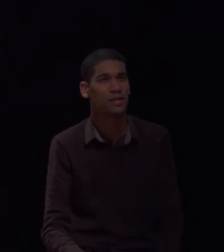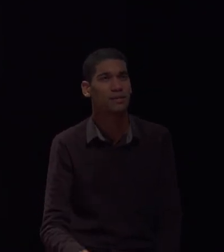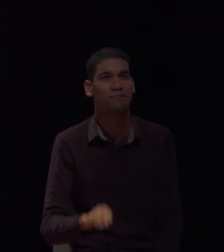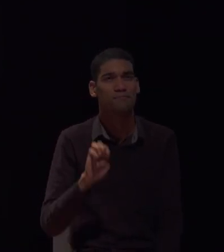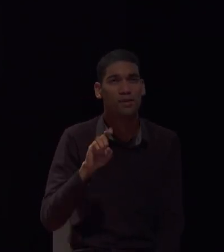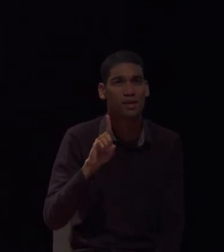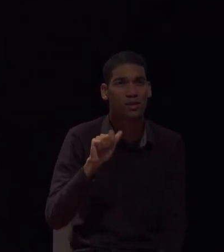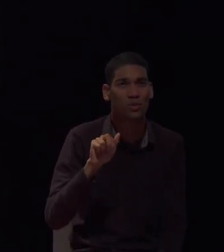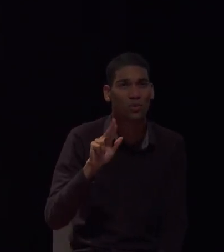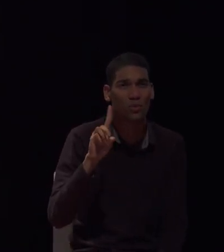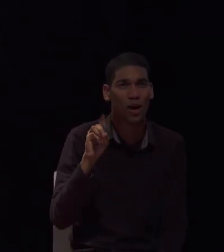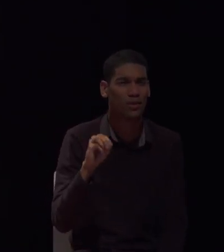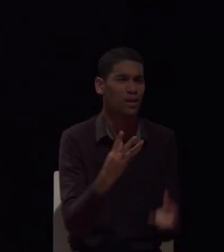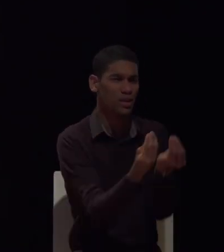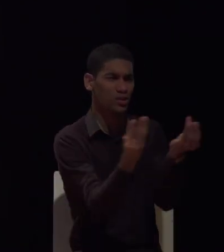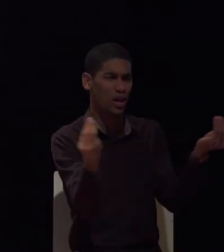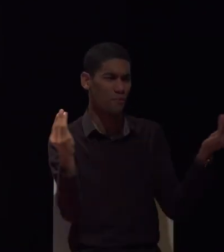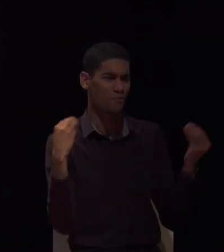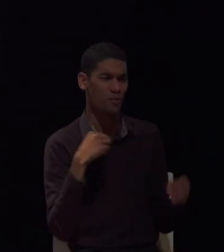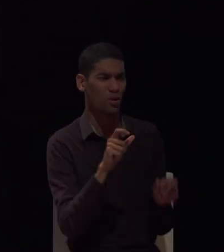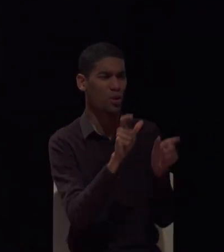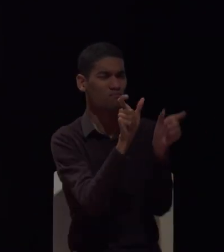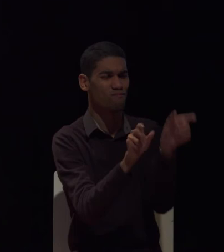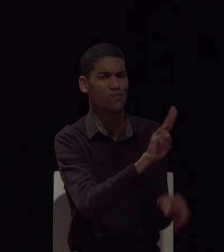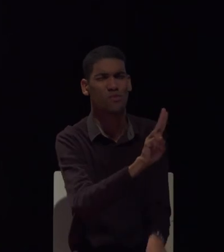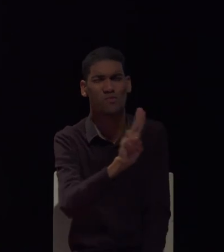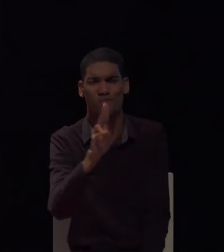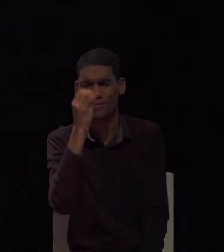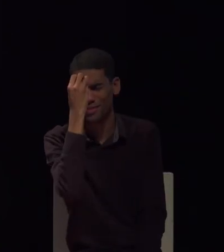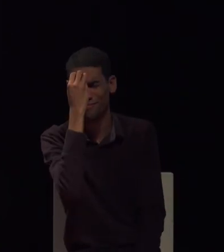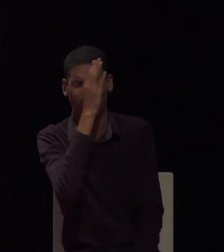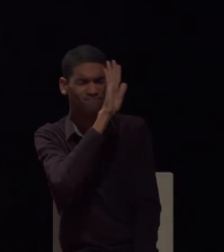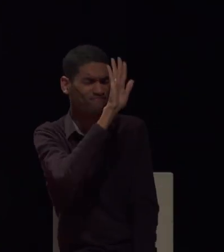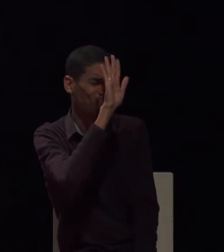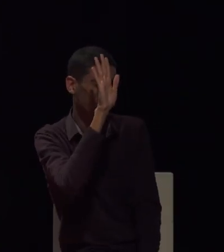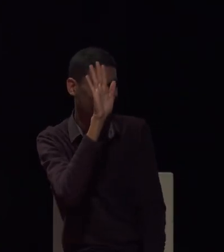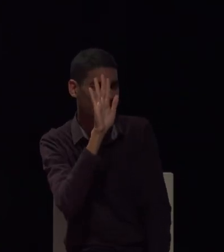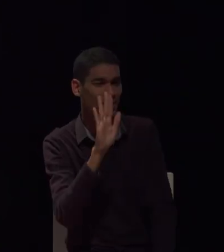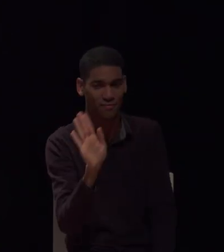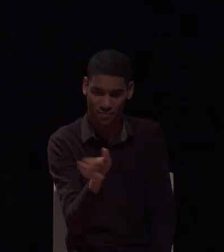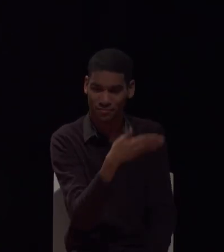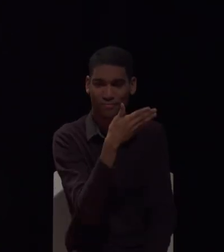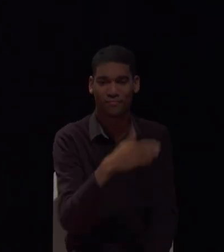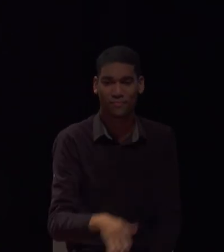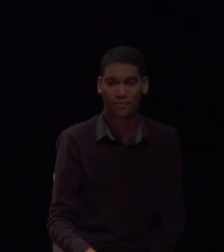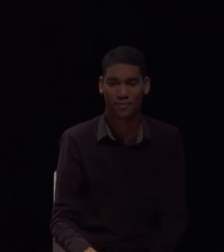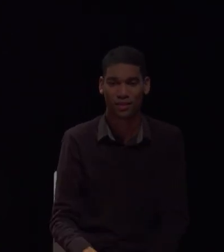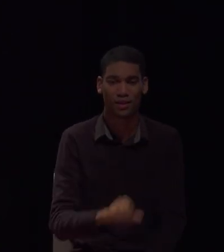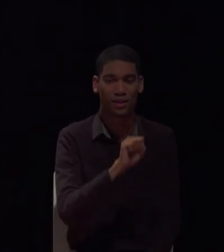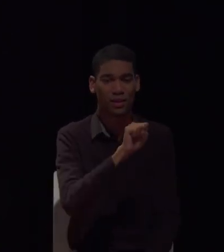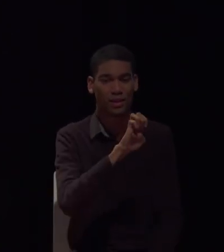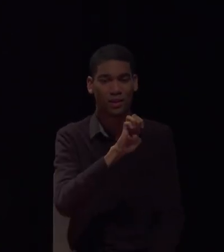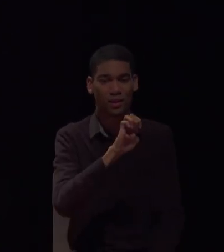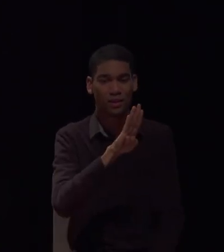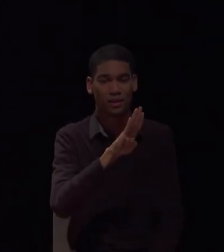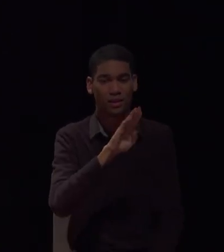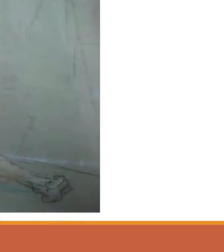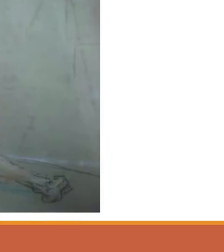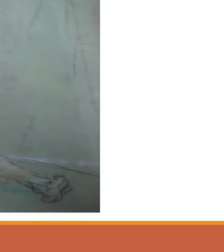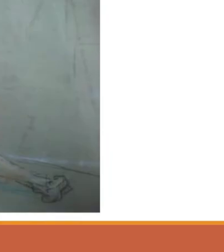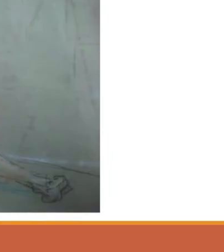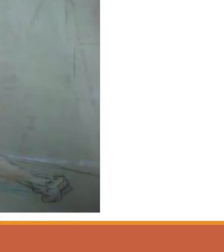novembro de todo mundo não mas vamos lá seguindo pode seguir pode passar aí esse era sebastião cândido da